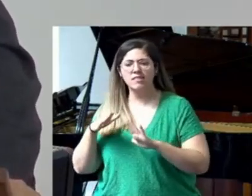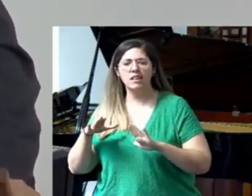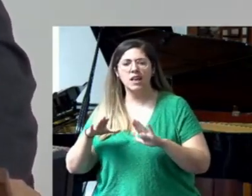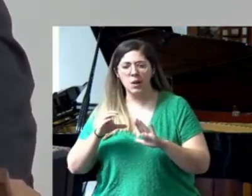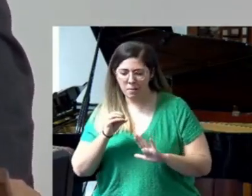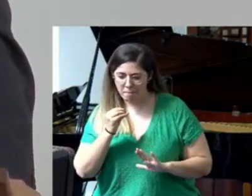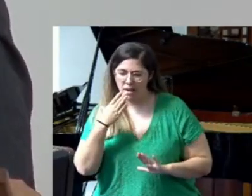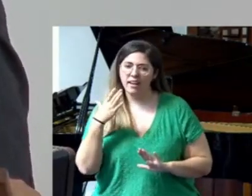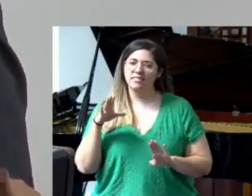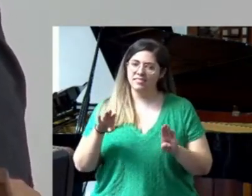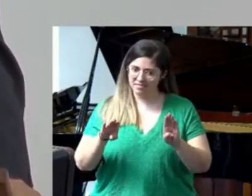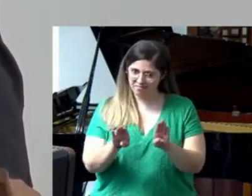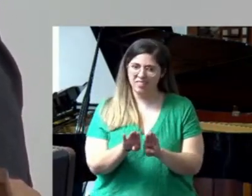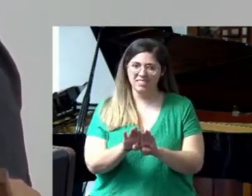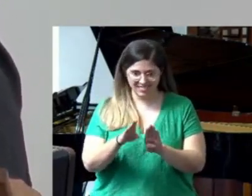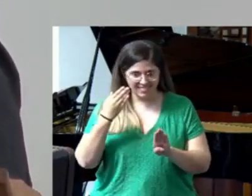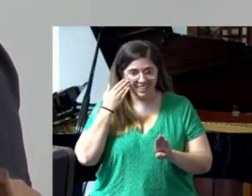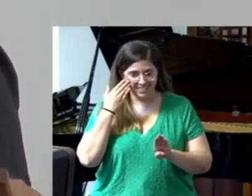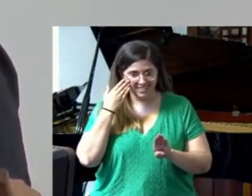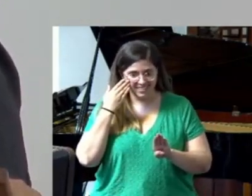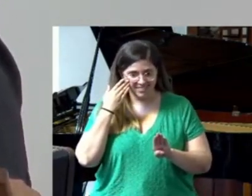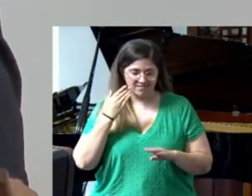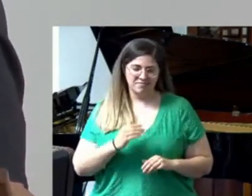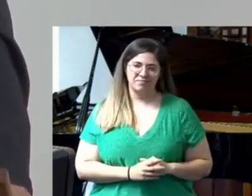o fazer.